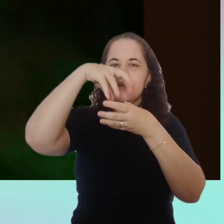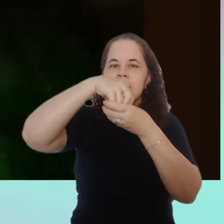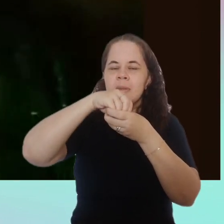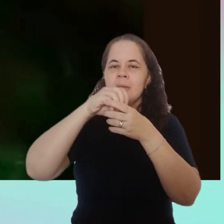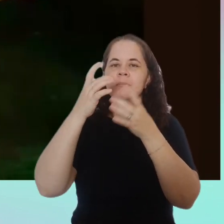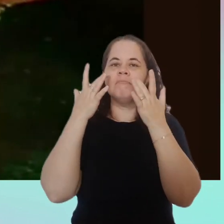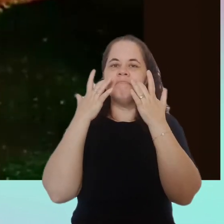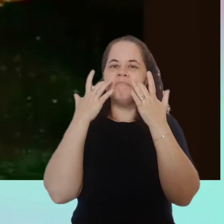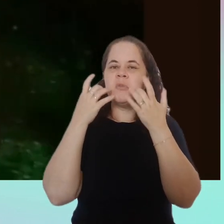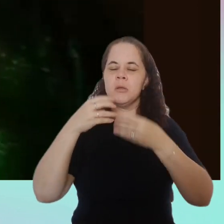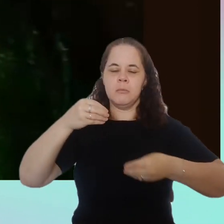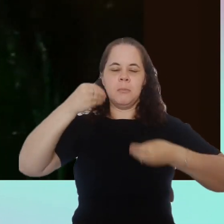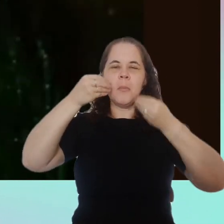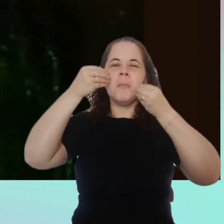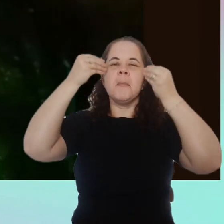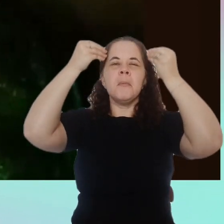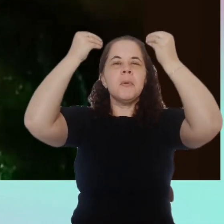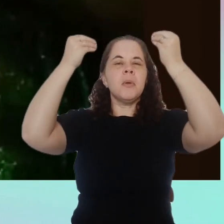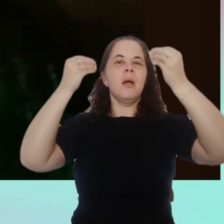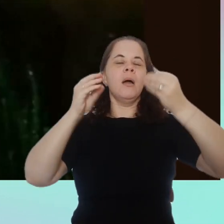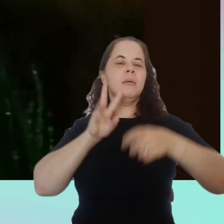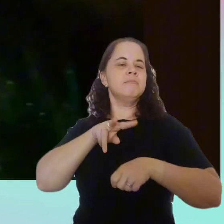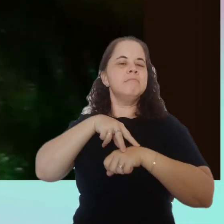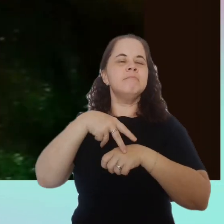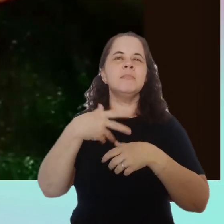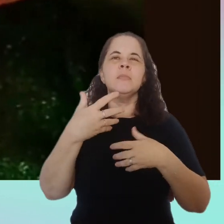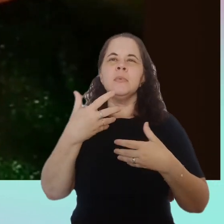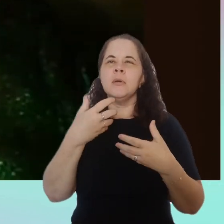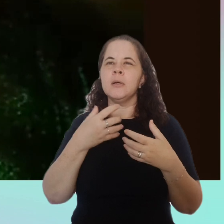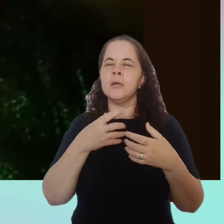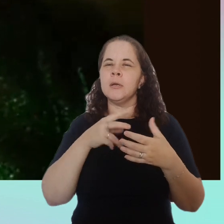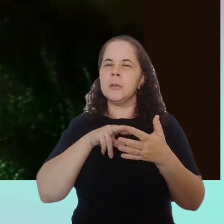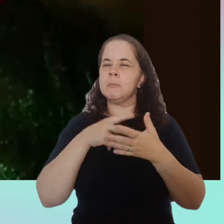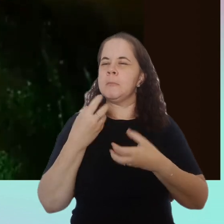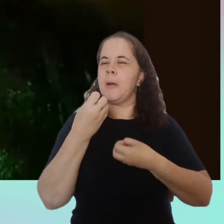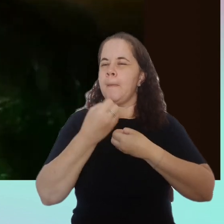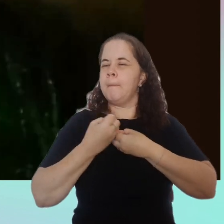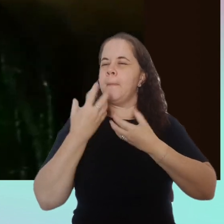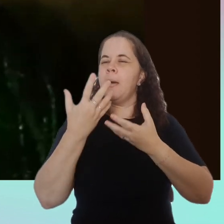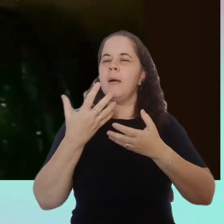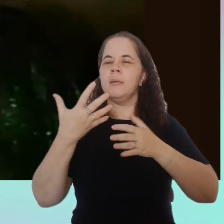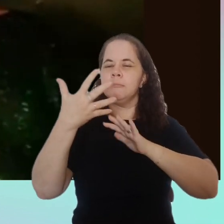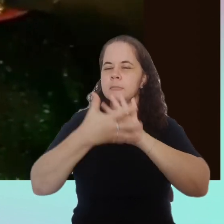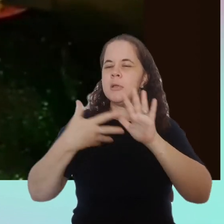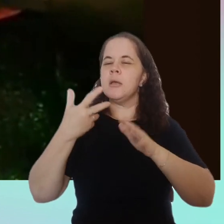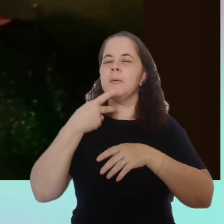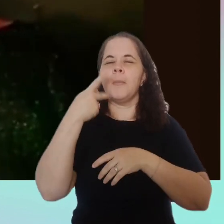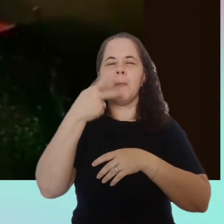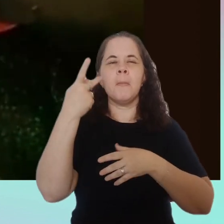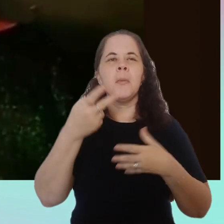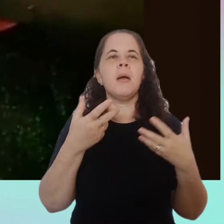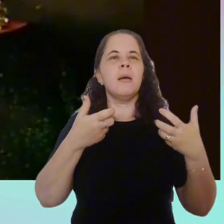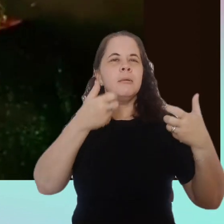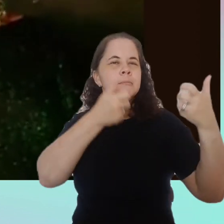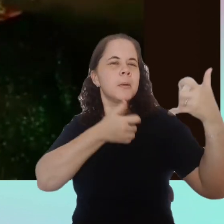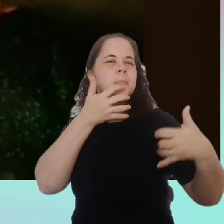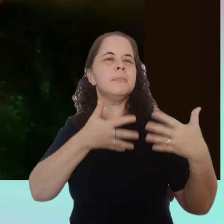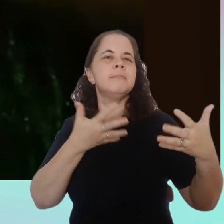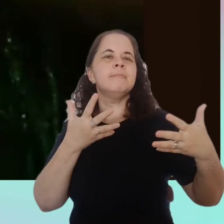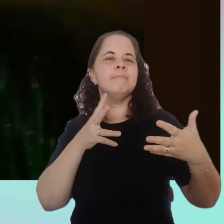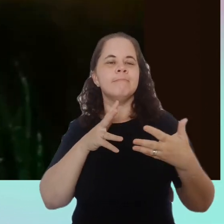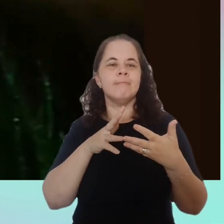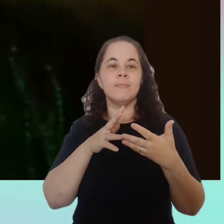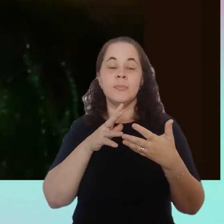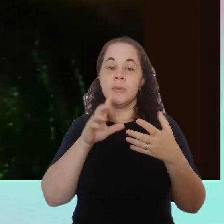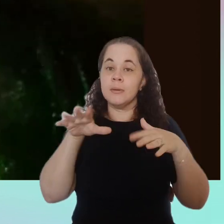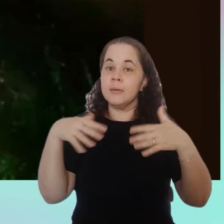A sim. caracterização, a interpretação, a dublagem em forma de texto, a encenação em forma de dramaturgia.